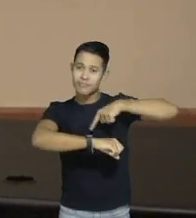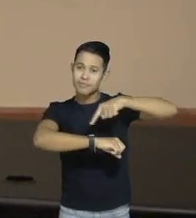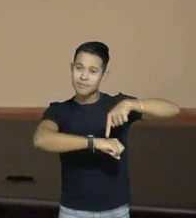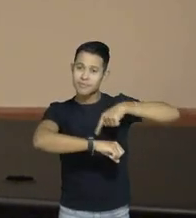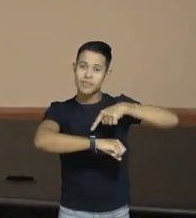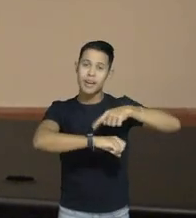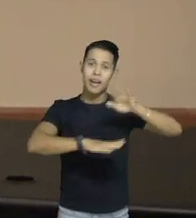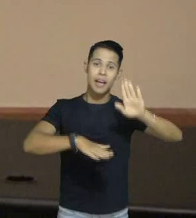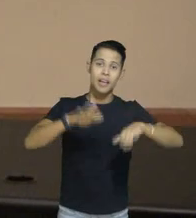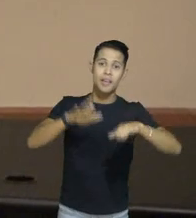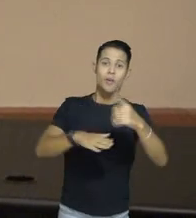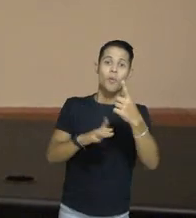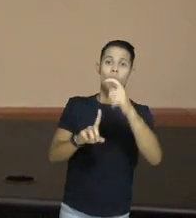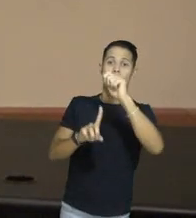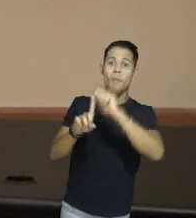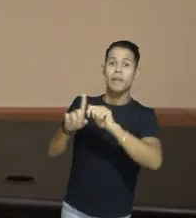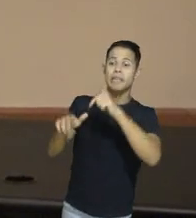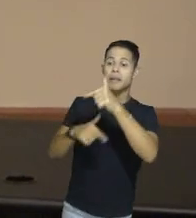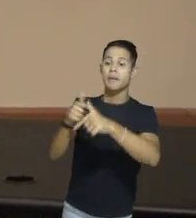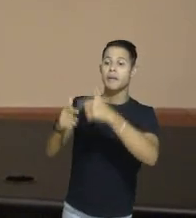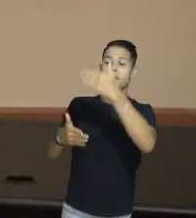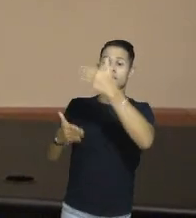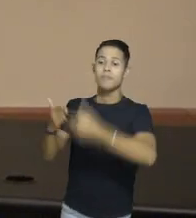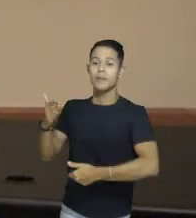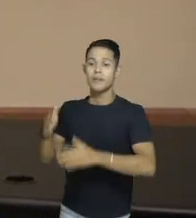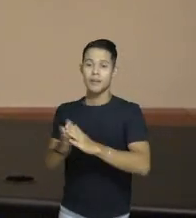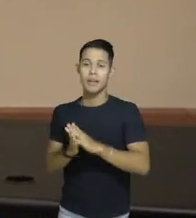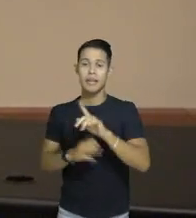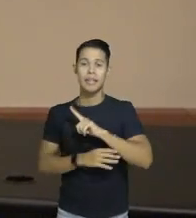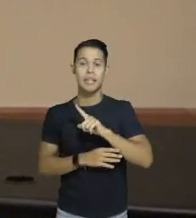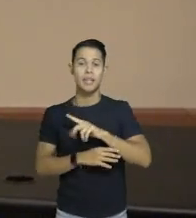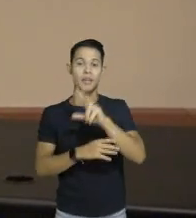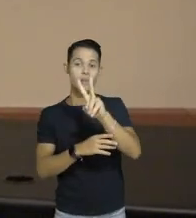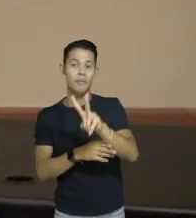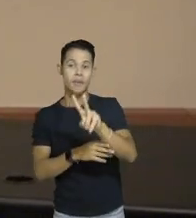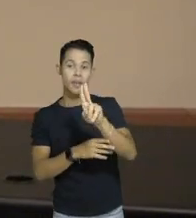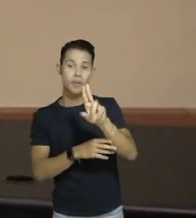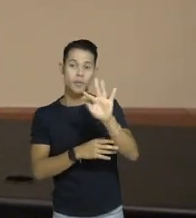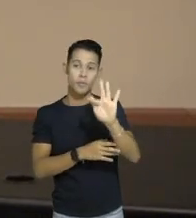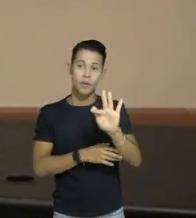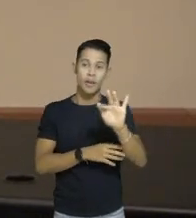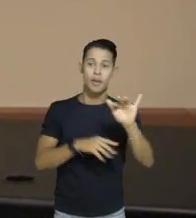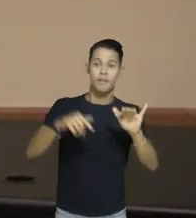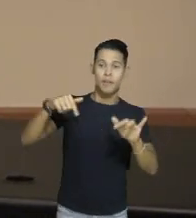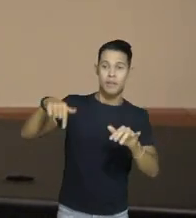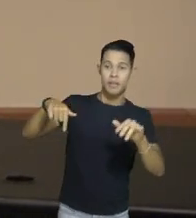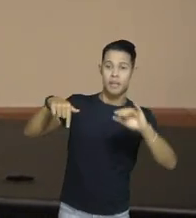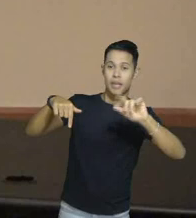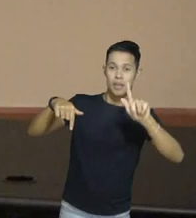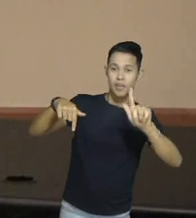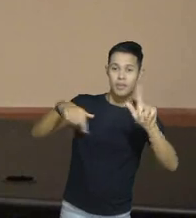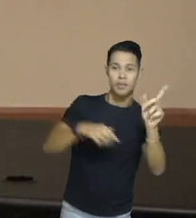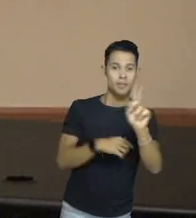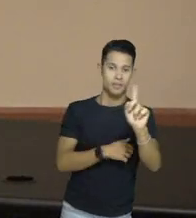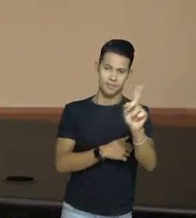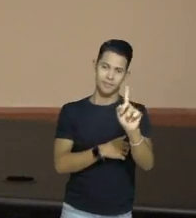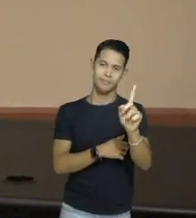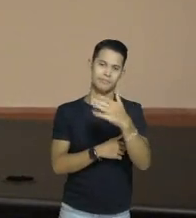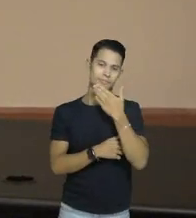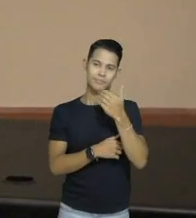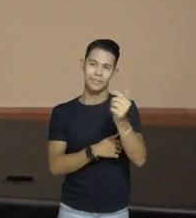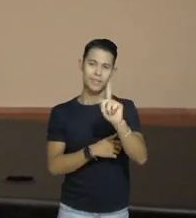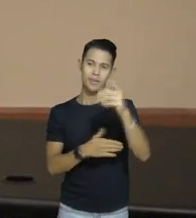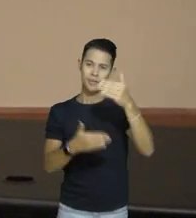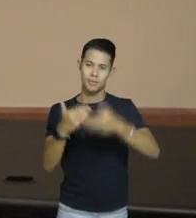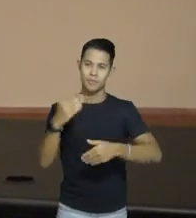B. Aí tem mais o V e o F, aí tem mais o Q e o G, daqui a pouco tem mais o T. Viu? Né?